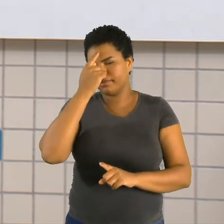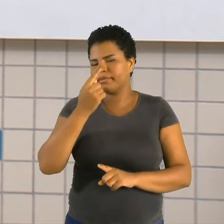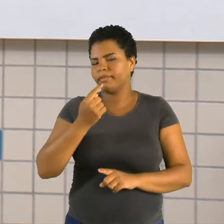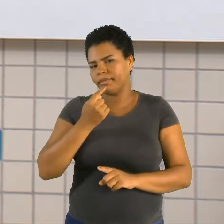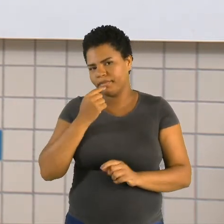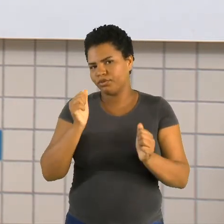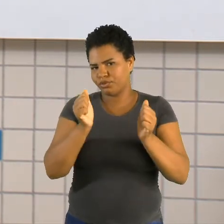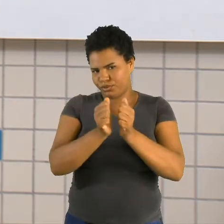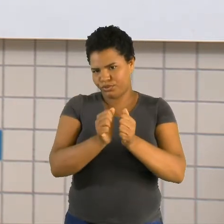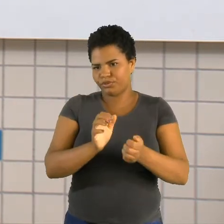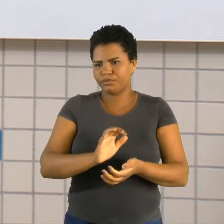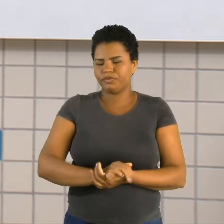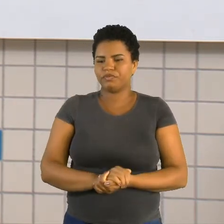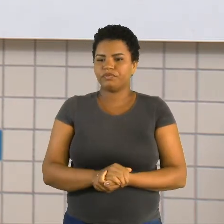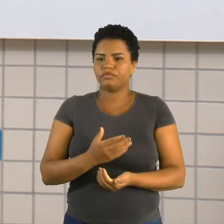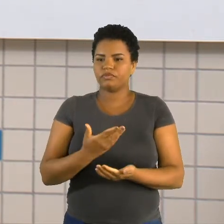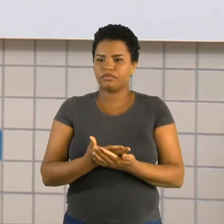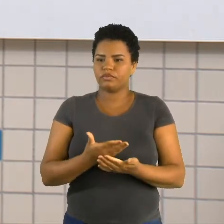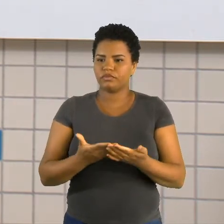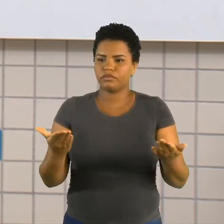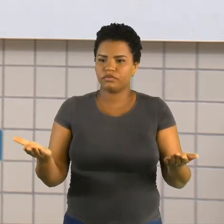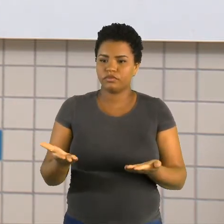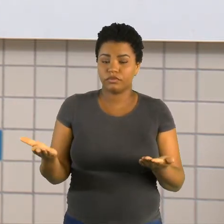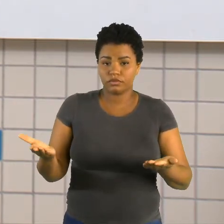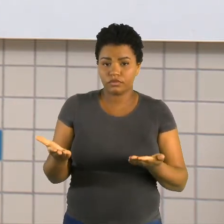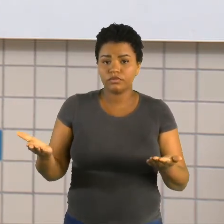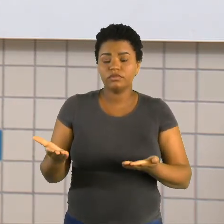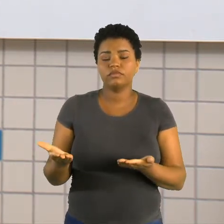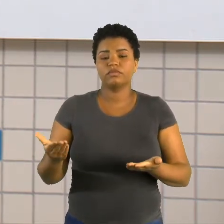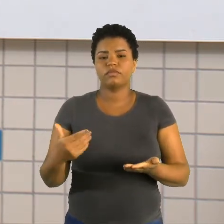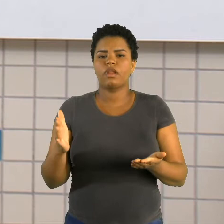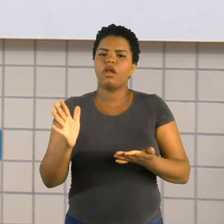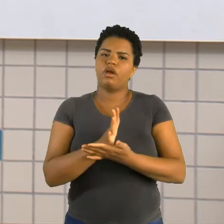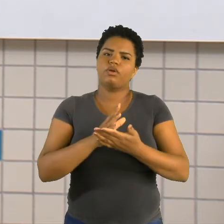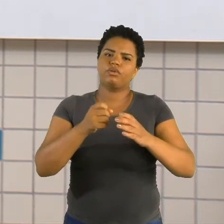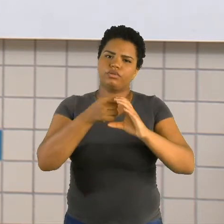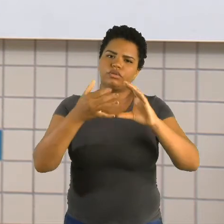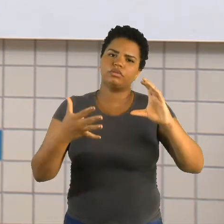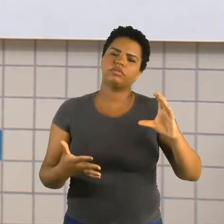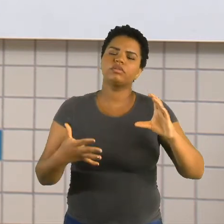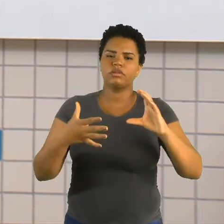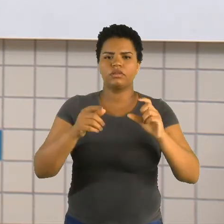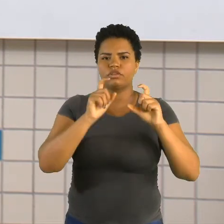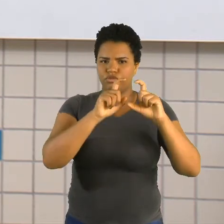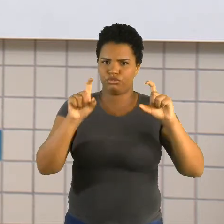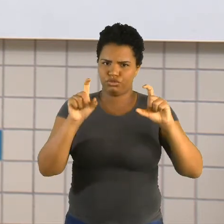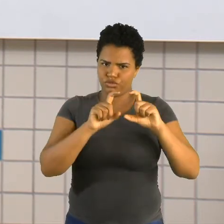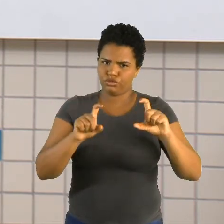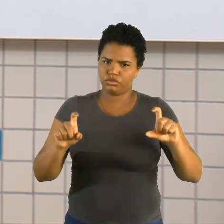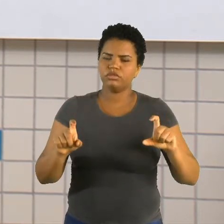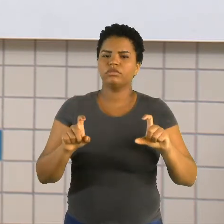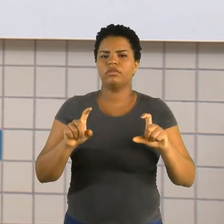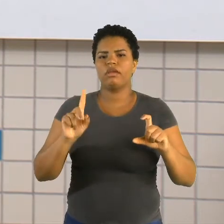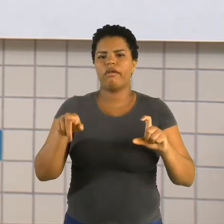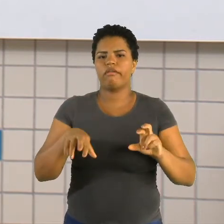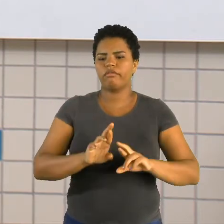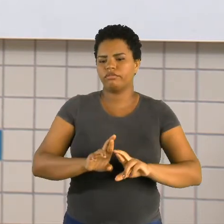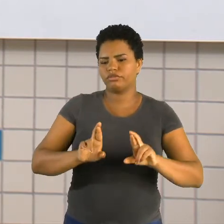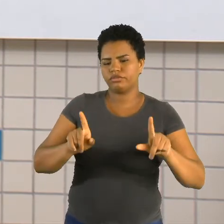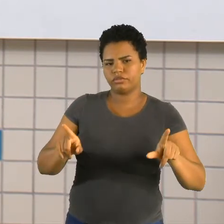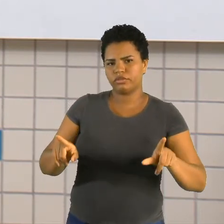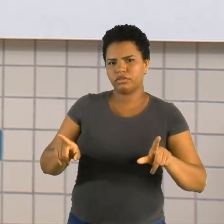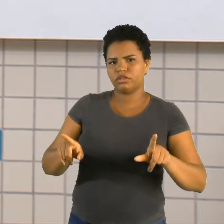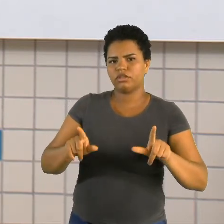imagens. Na aula de hoje nós vimos algumas características da tirinha. Vimos que ela difere das